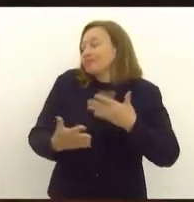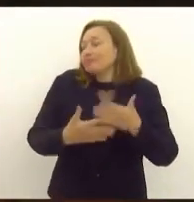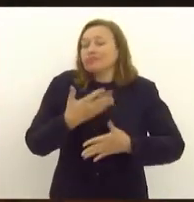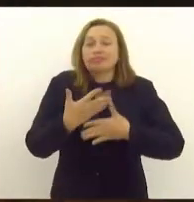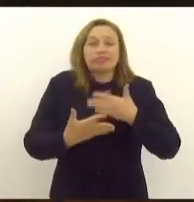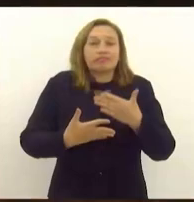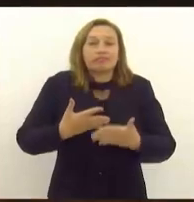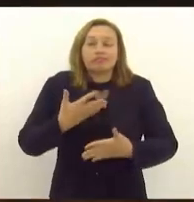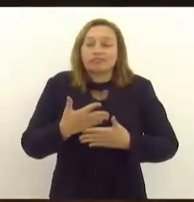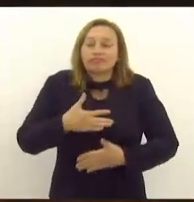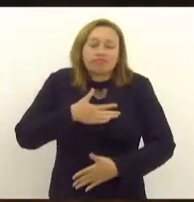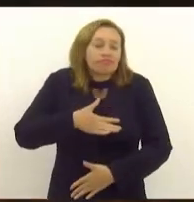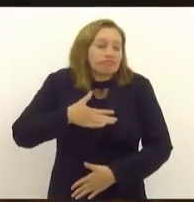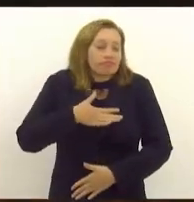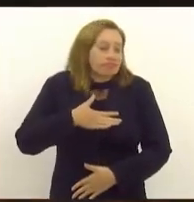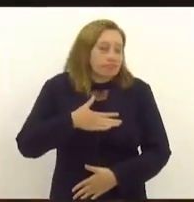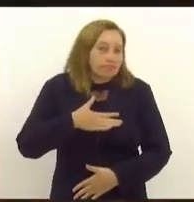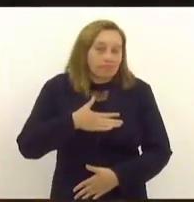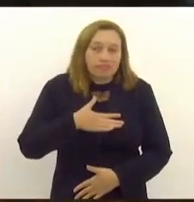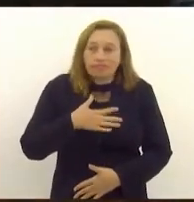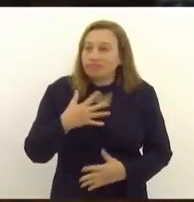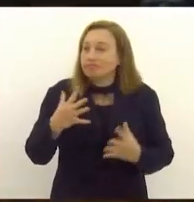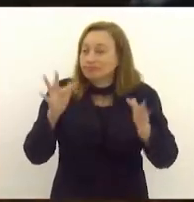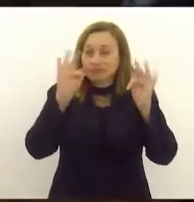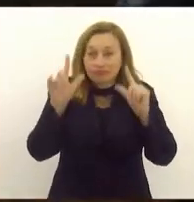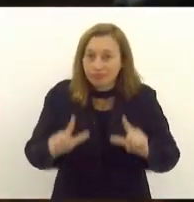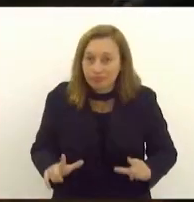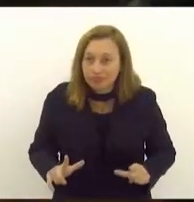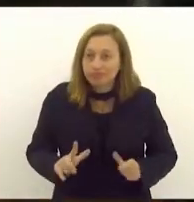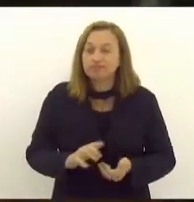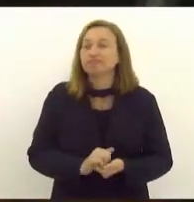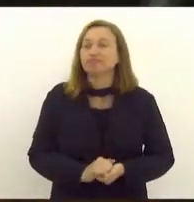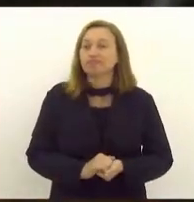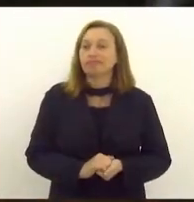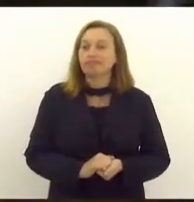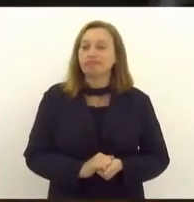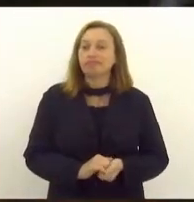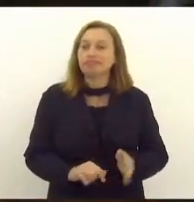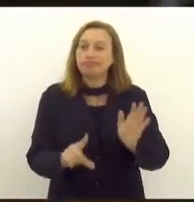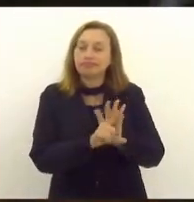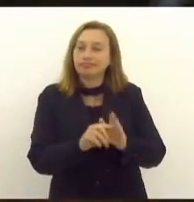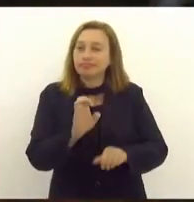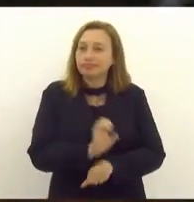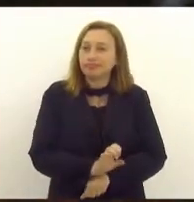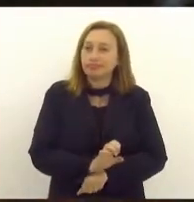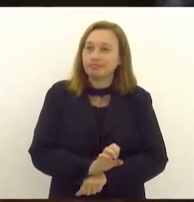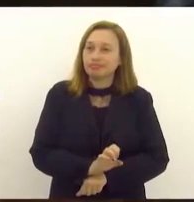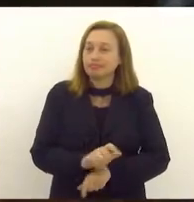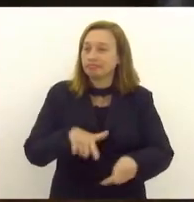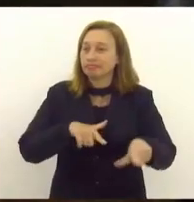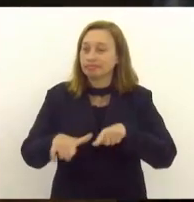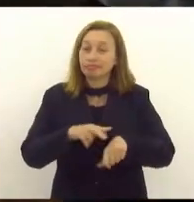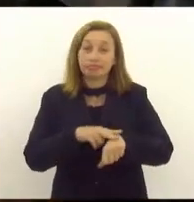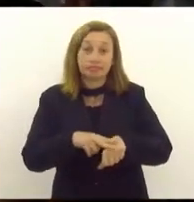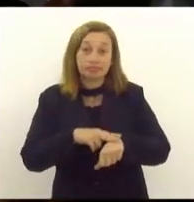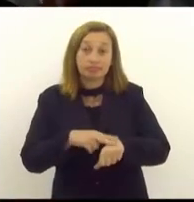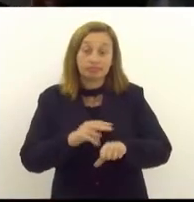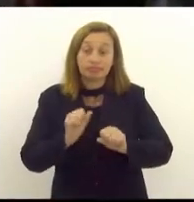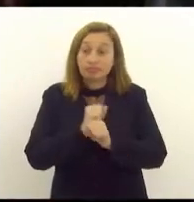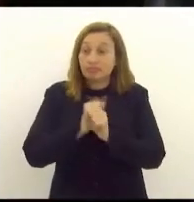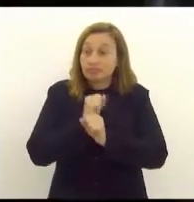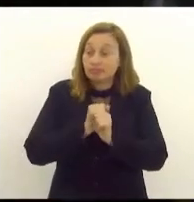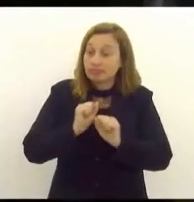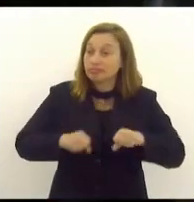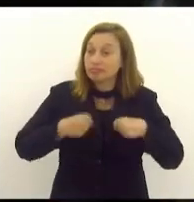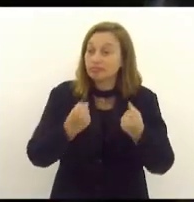sinto diretamente contemplado lei estadual do emprego Verde há anos nós defendemos